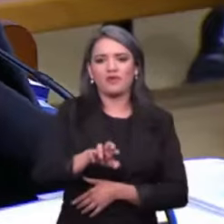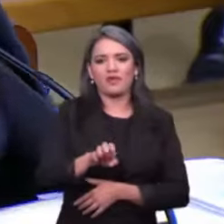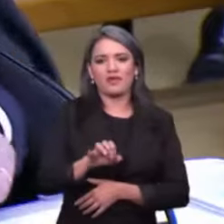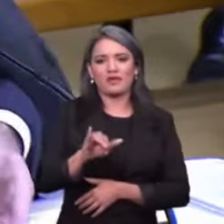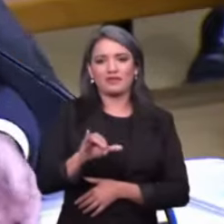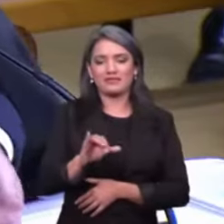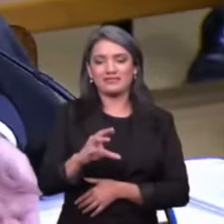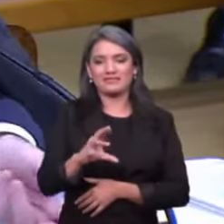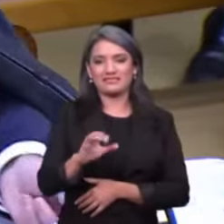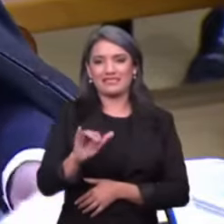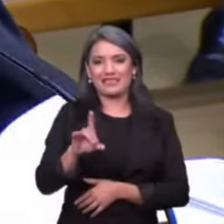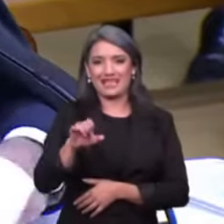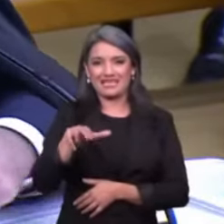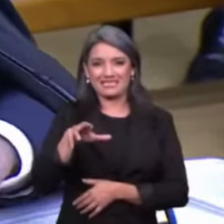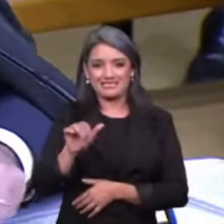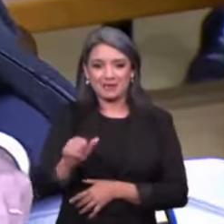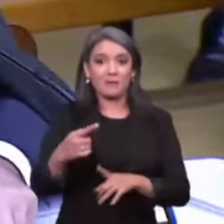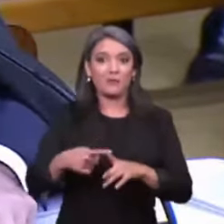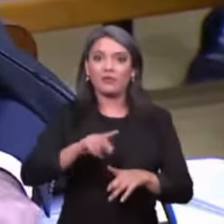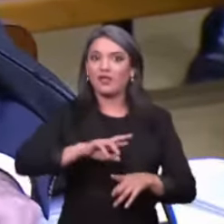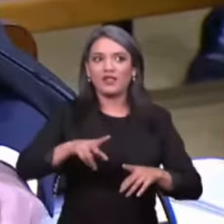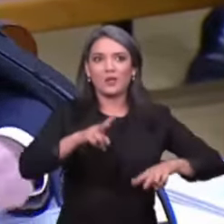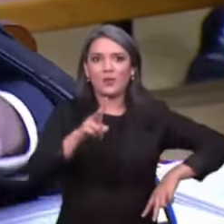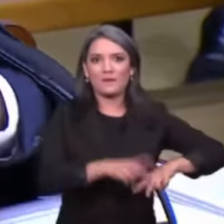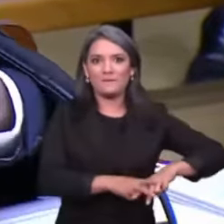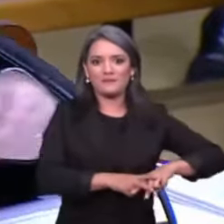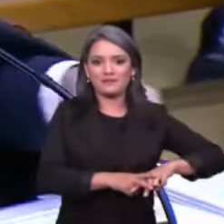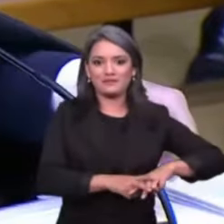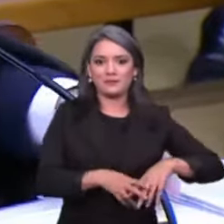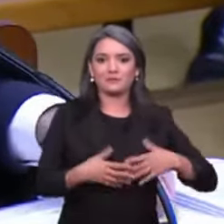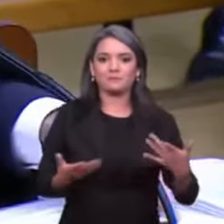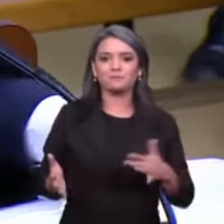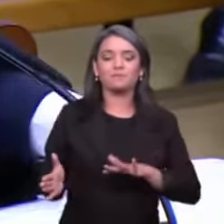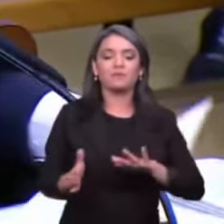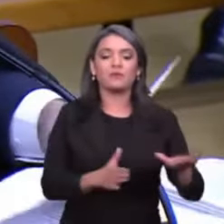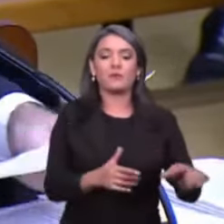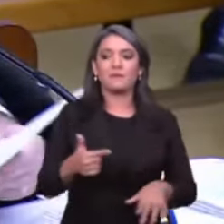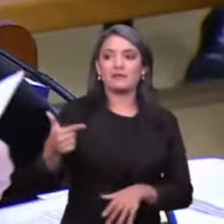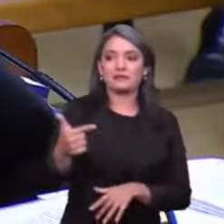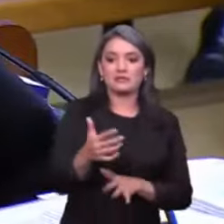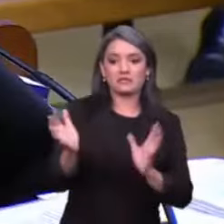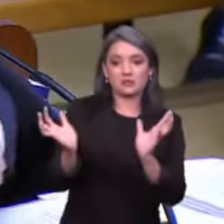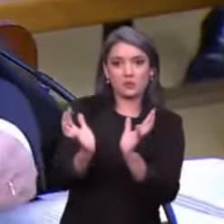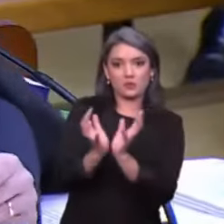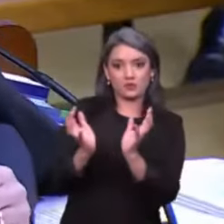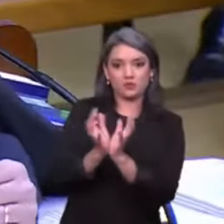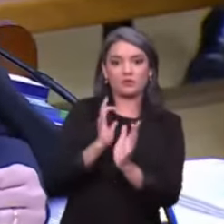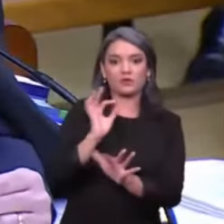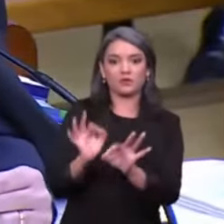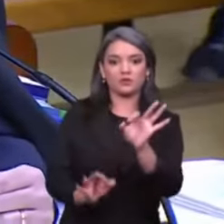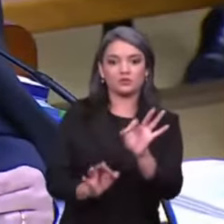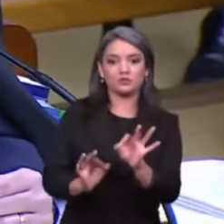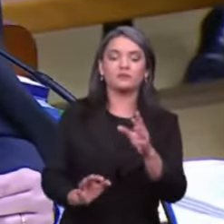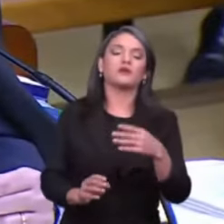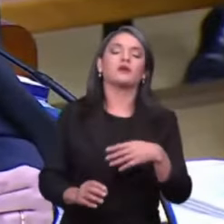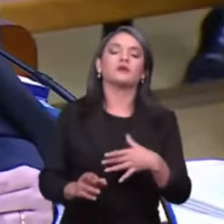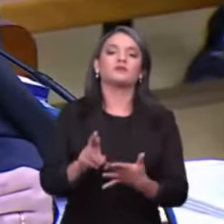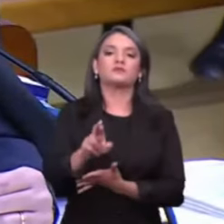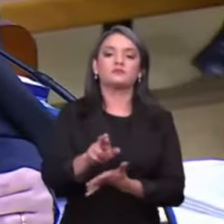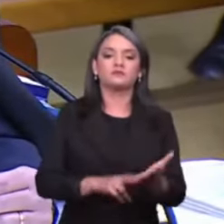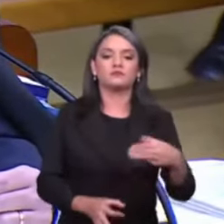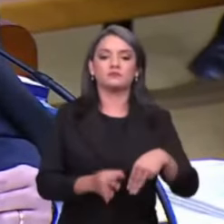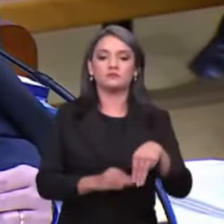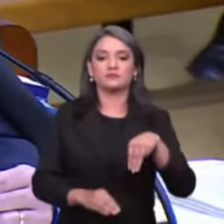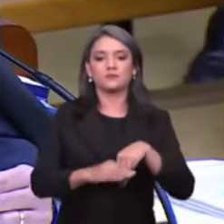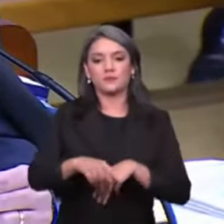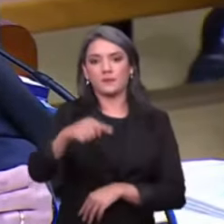de liberdade. Há um julgado no âmbito da segunda turma, relator ministro Luiz Edson Fachin,